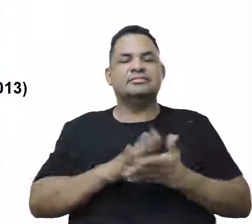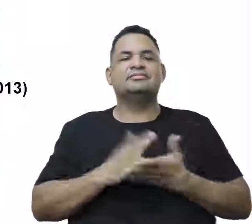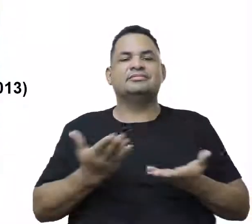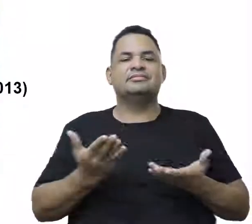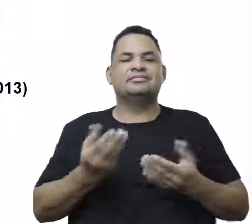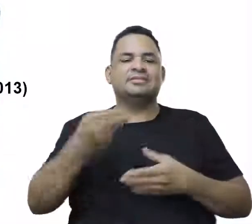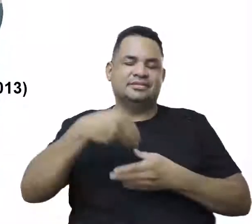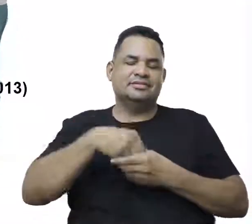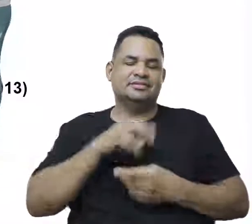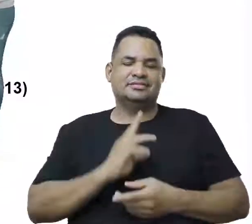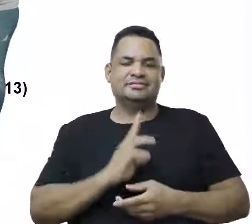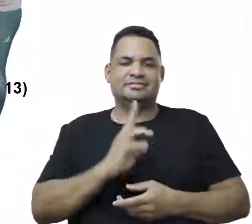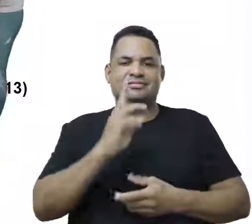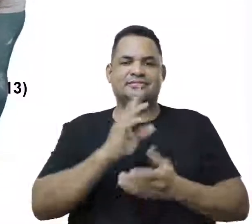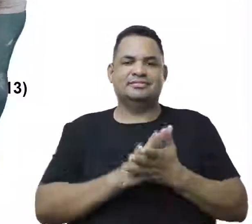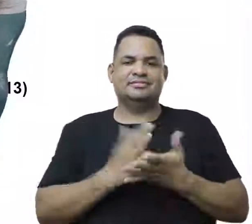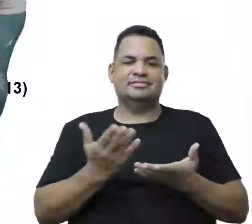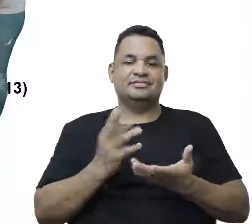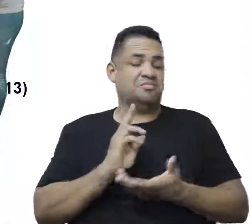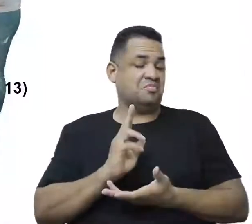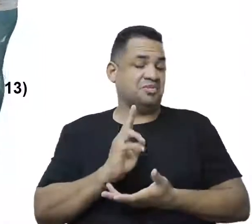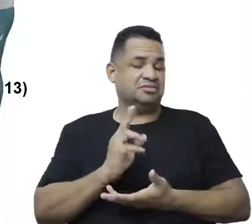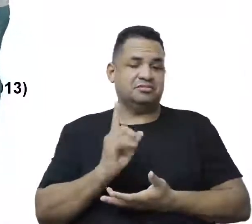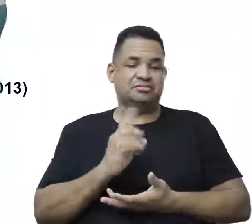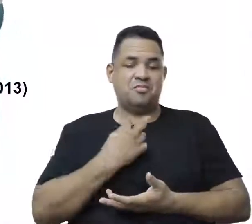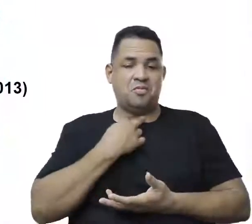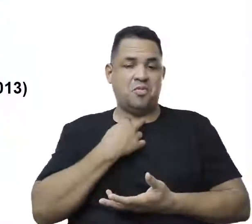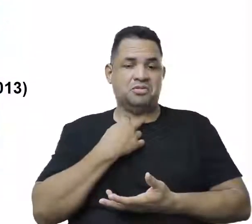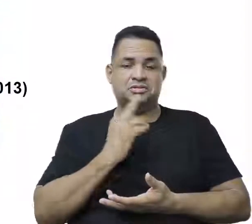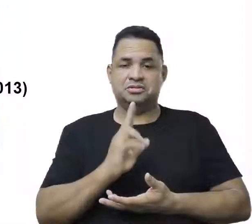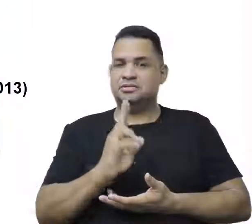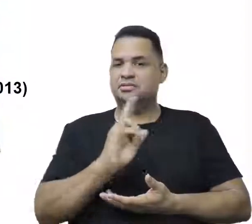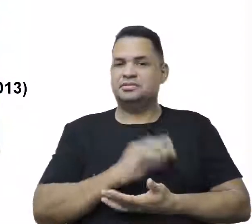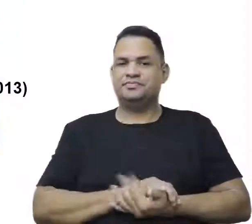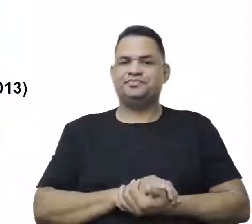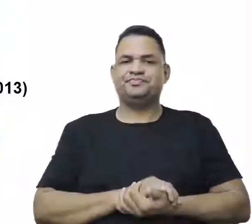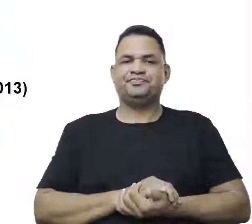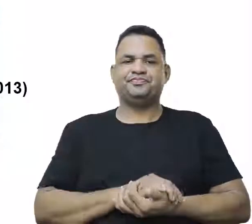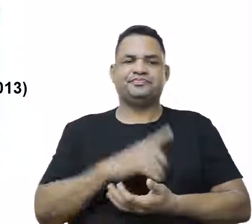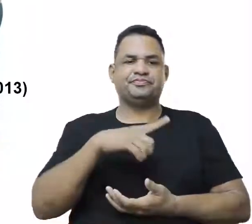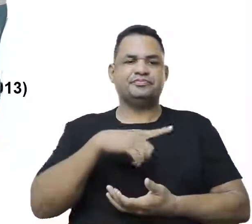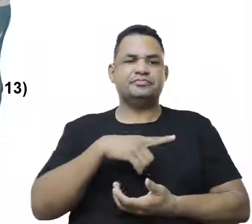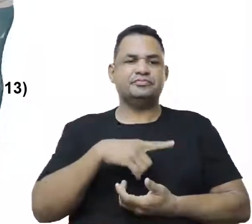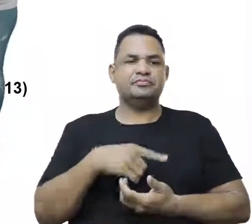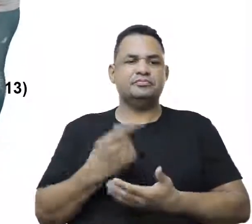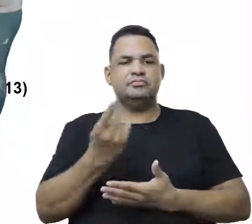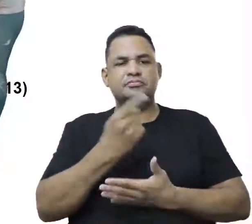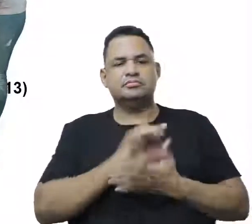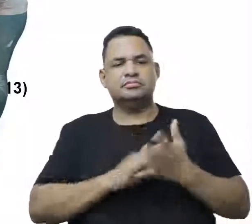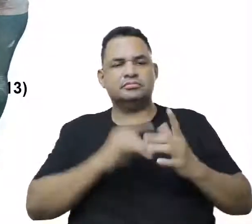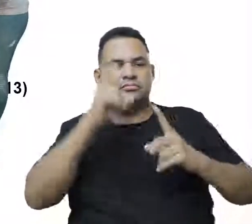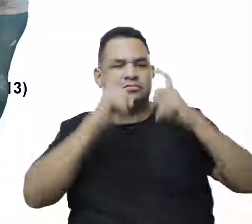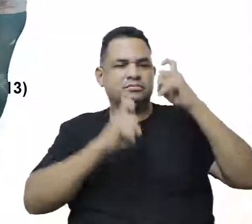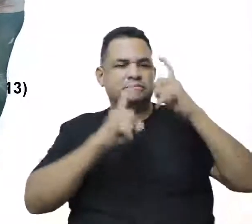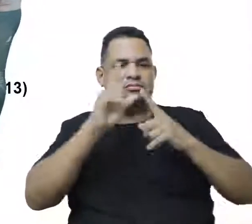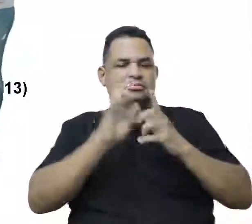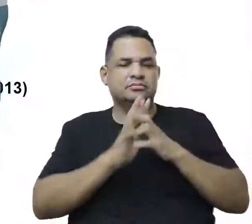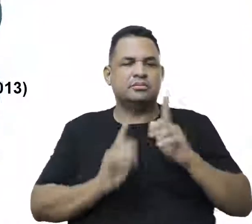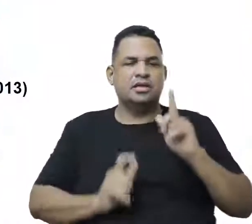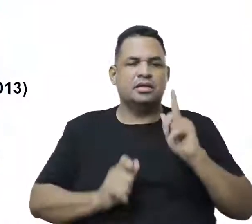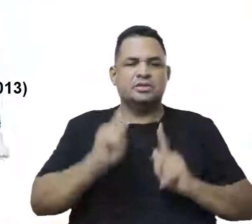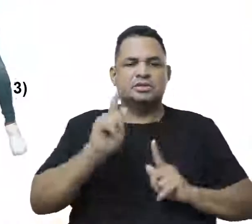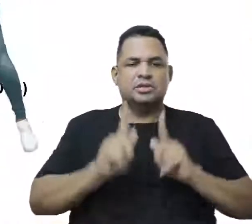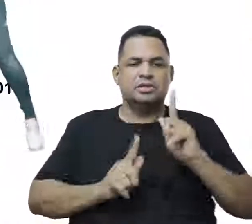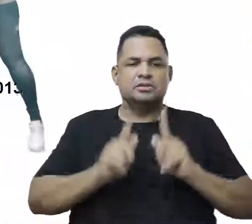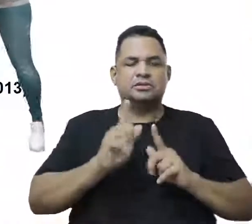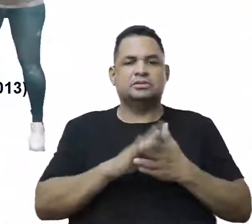né, do processo, só não pode ser direto. Isso. Então, a gente tem ali várias expressões, vários gestos. A